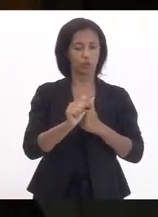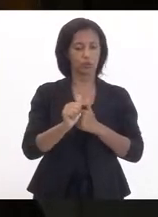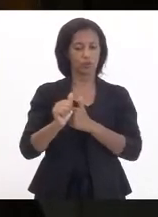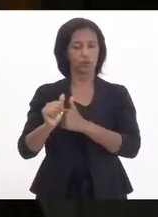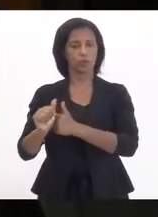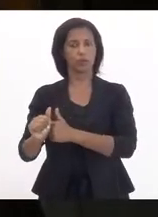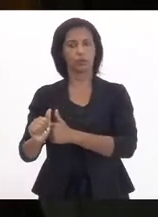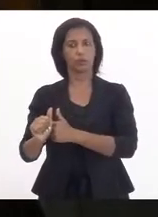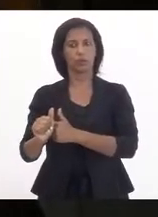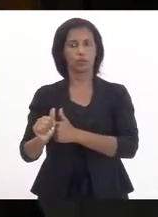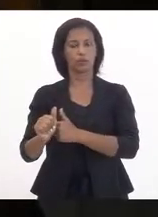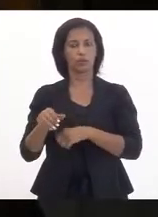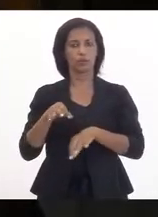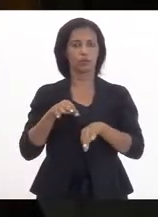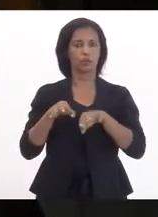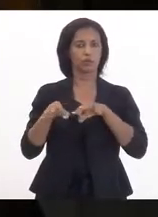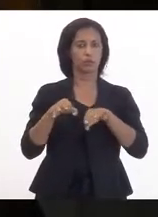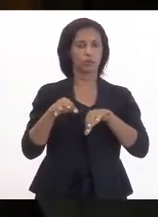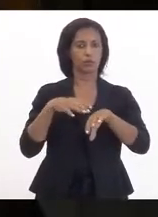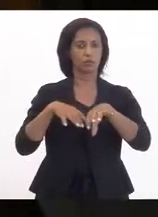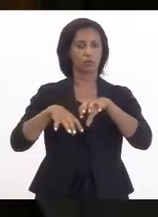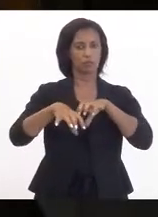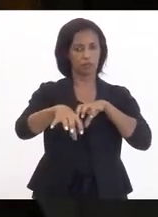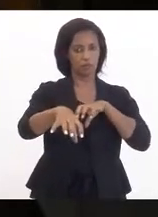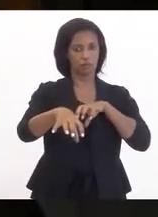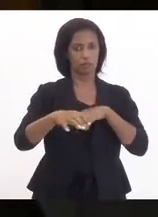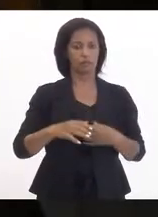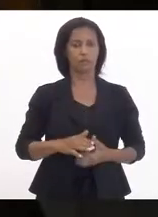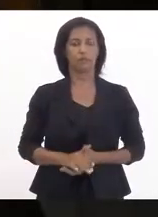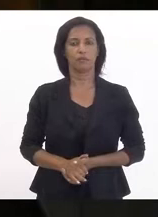acompanham de forma remota